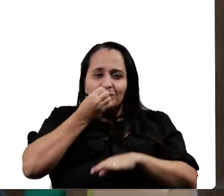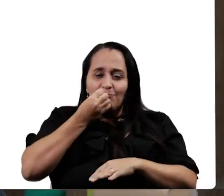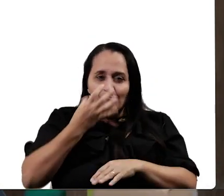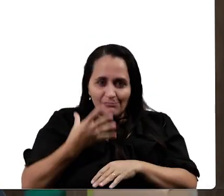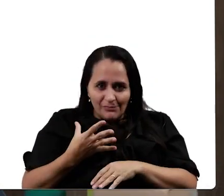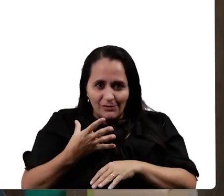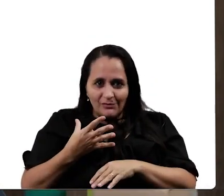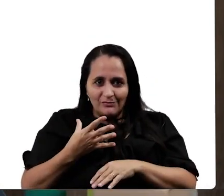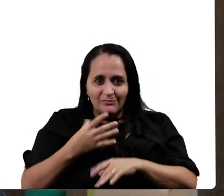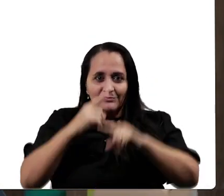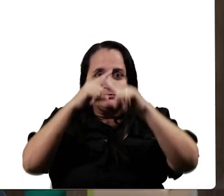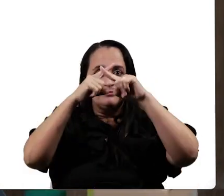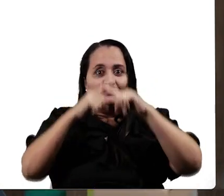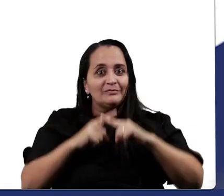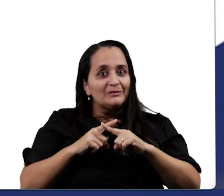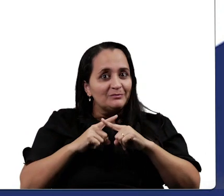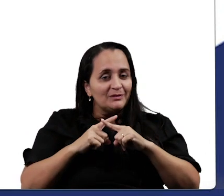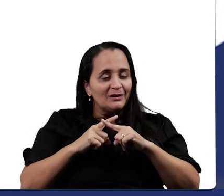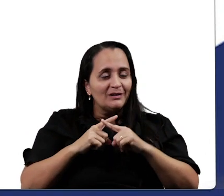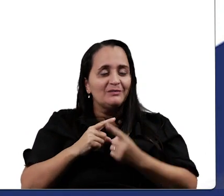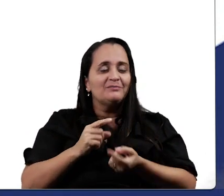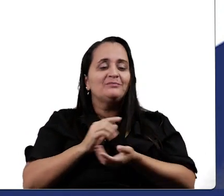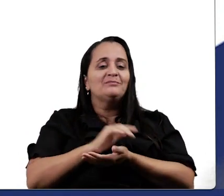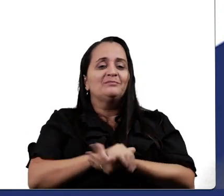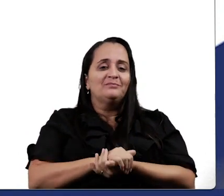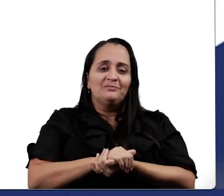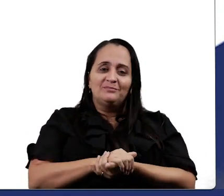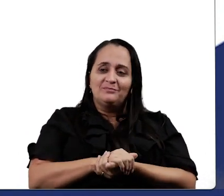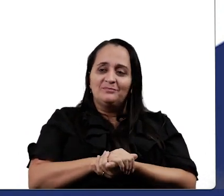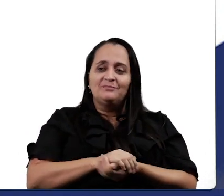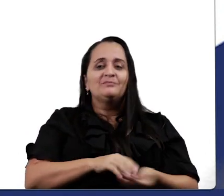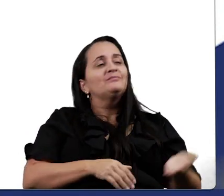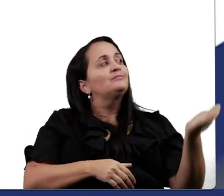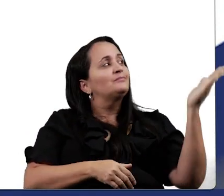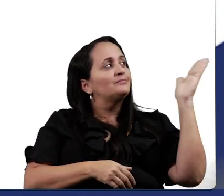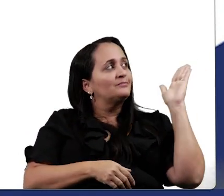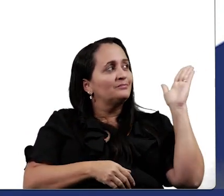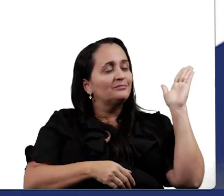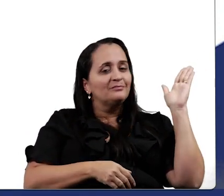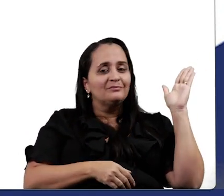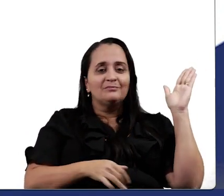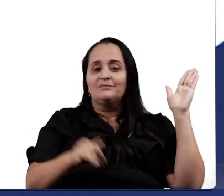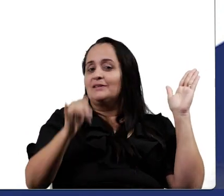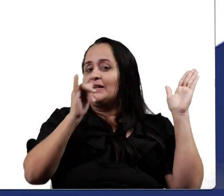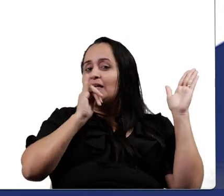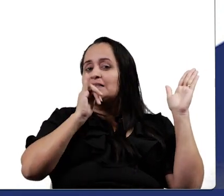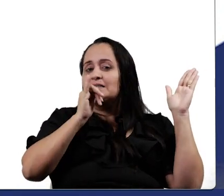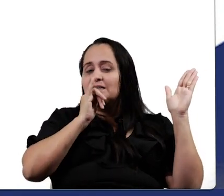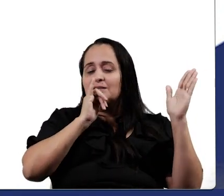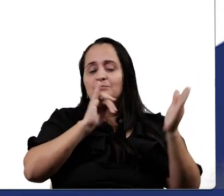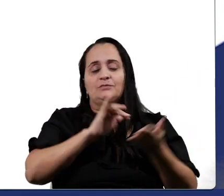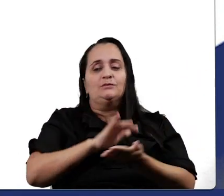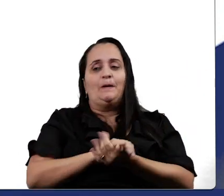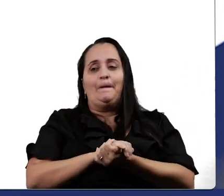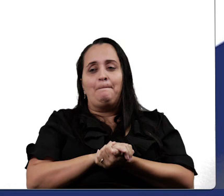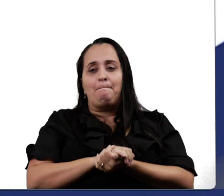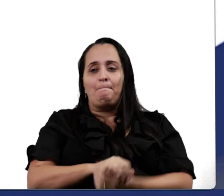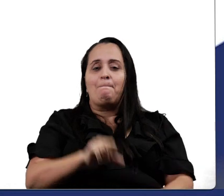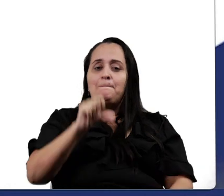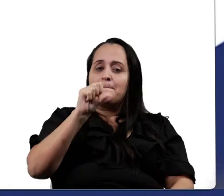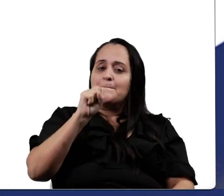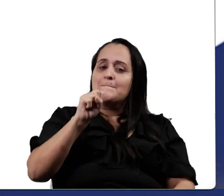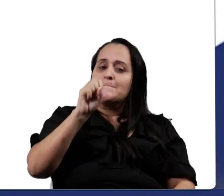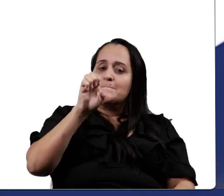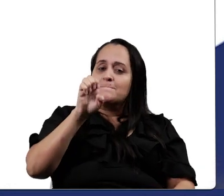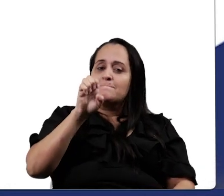compreendendo como é multiplicar olha aqui este exemplo a Sueli e